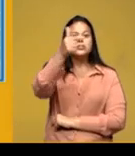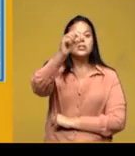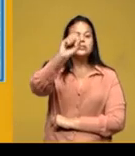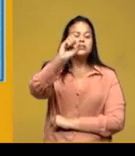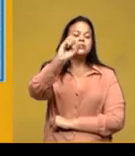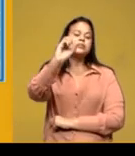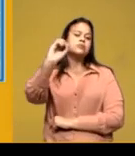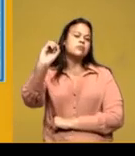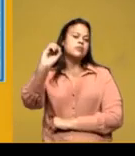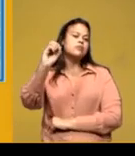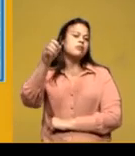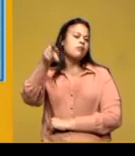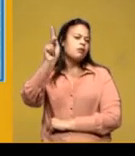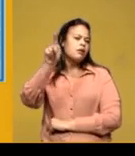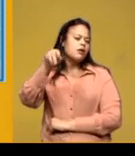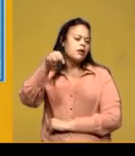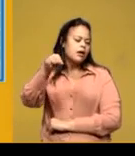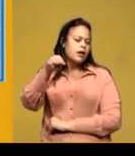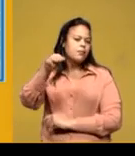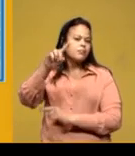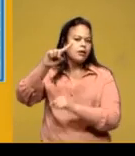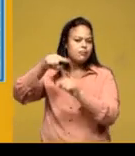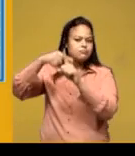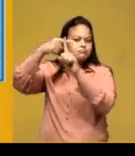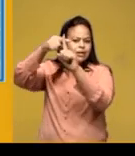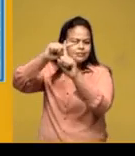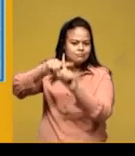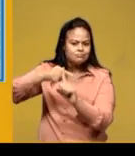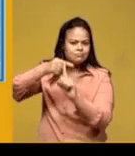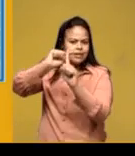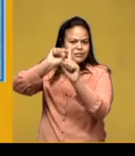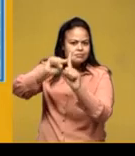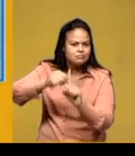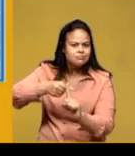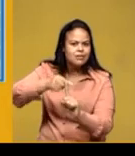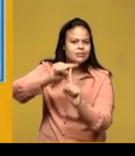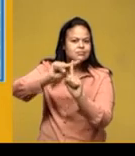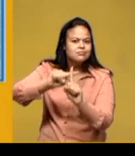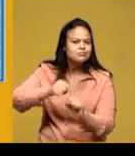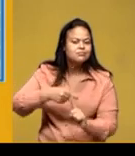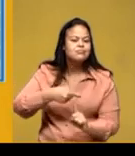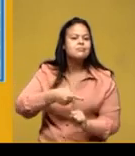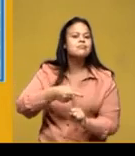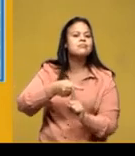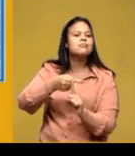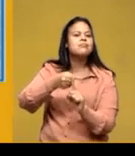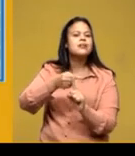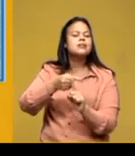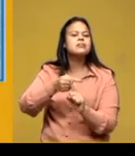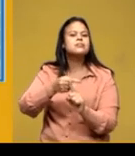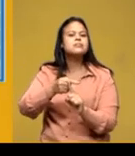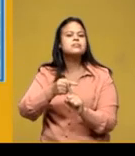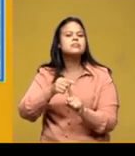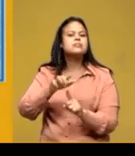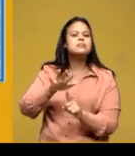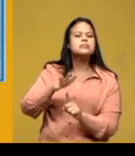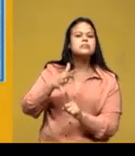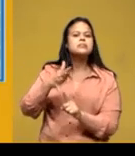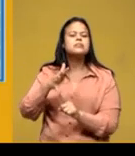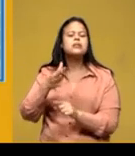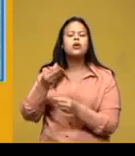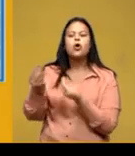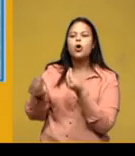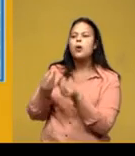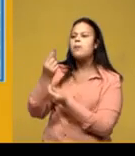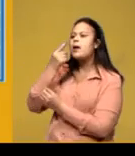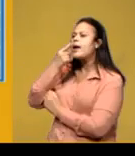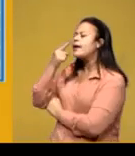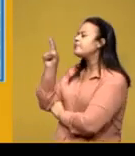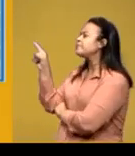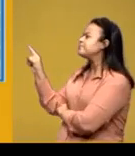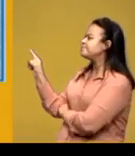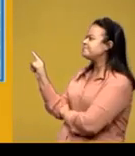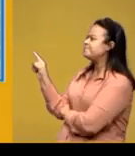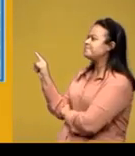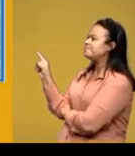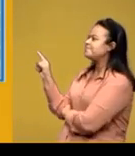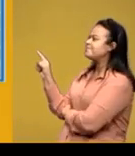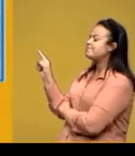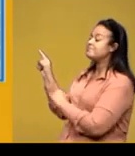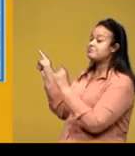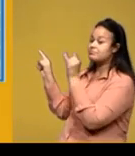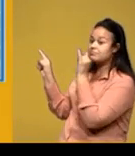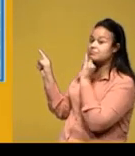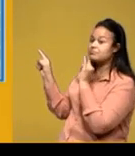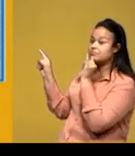250 mais 250 mais 250 mais 250, ele está mais ou menos nessa posição aqui, com